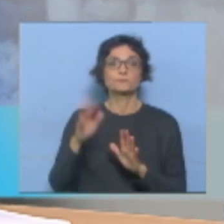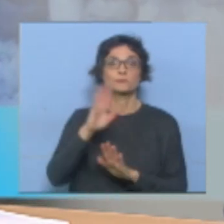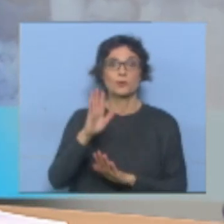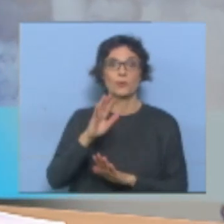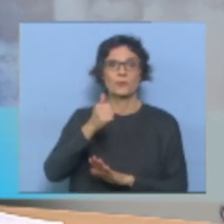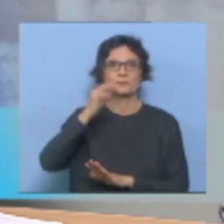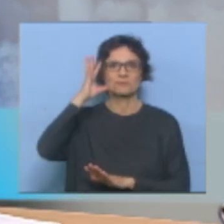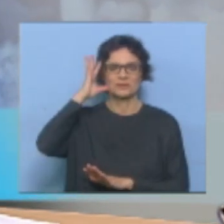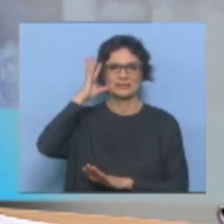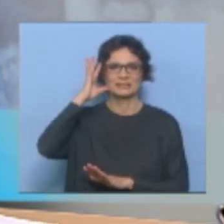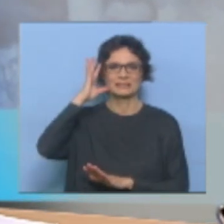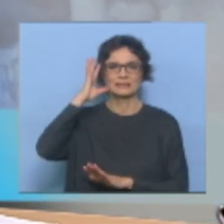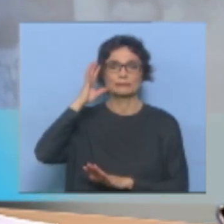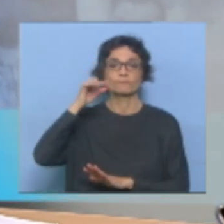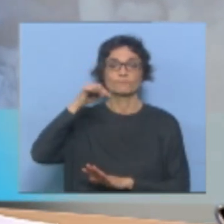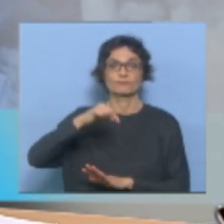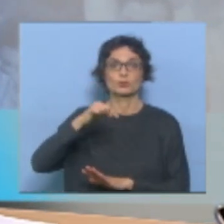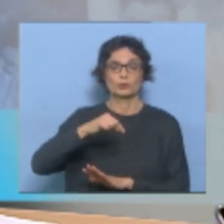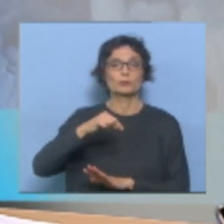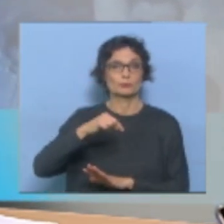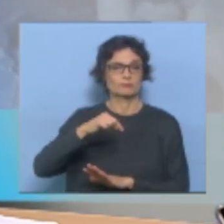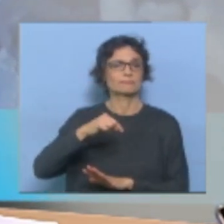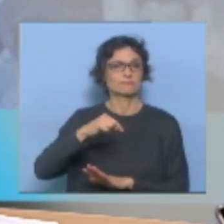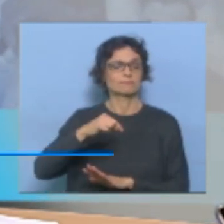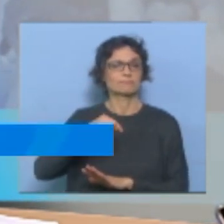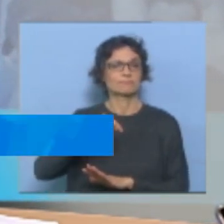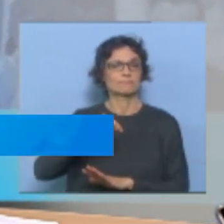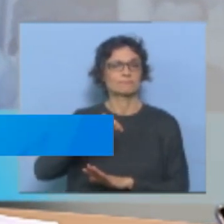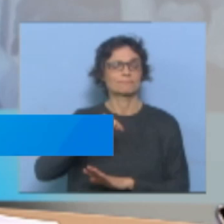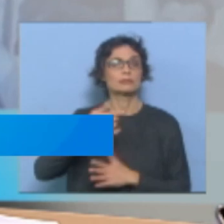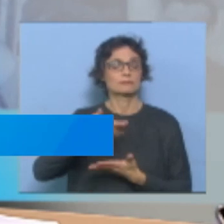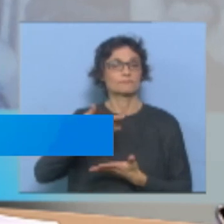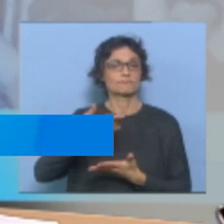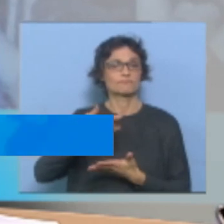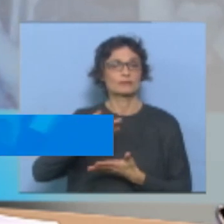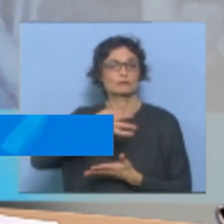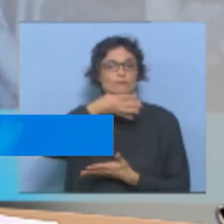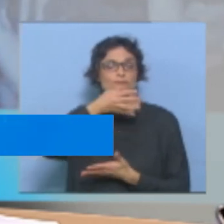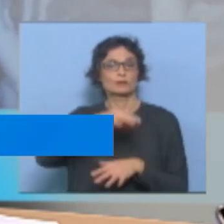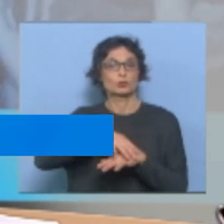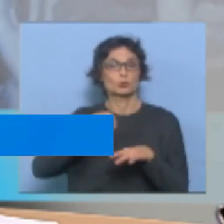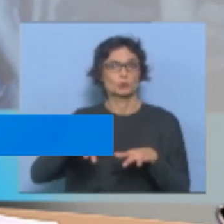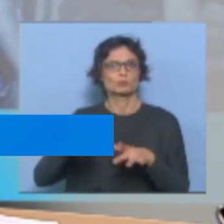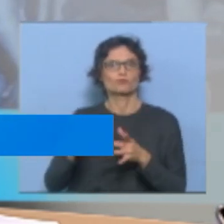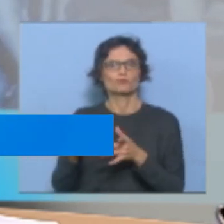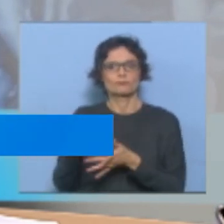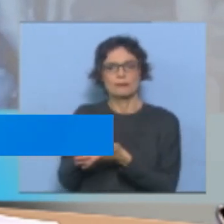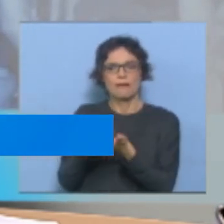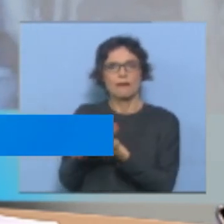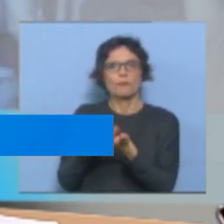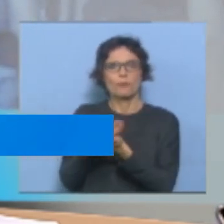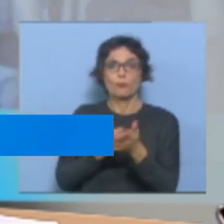Olá, muito boa tarde. Neste dia reservamos habitualmente espaço para a economia de Francisco em preparação para o encontro de